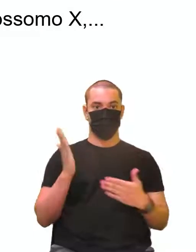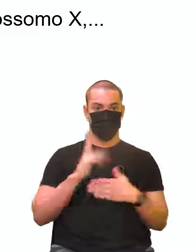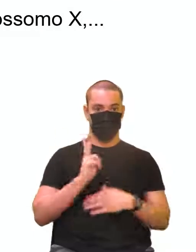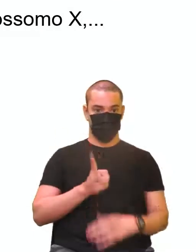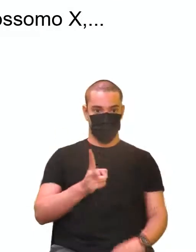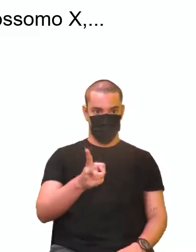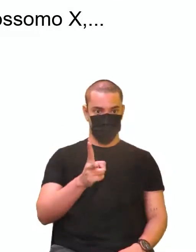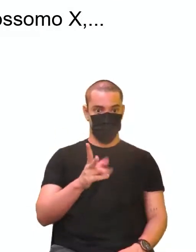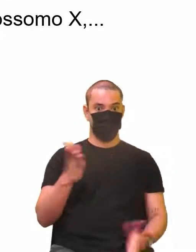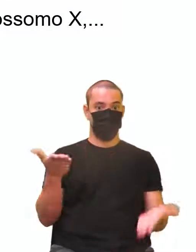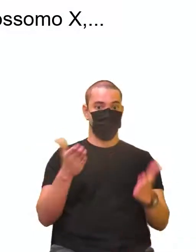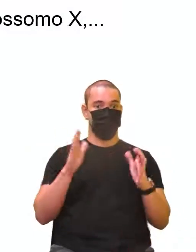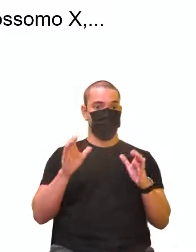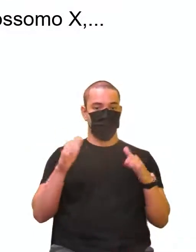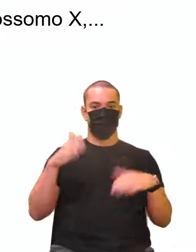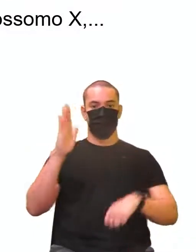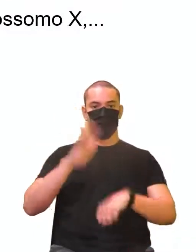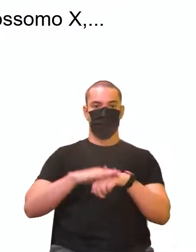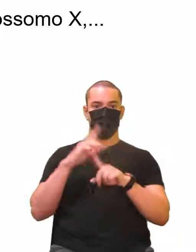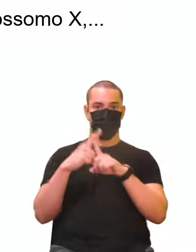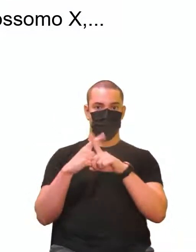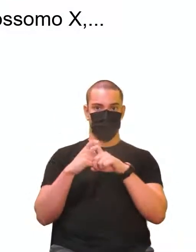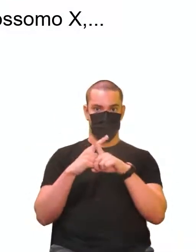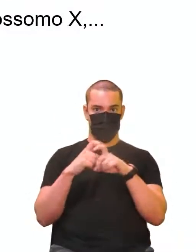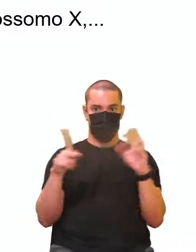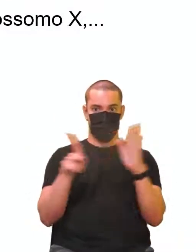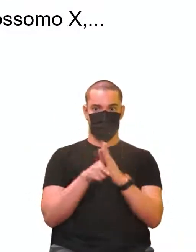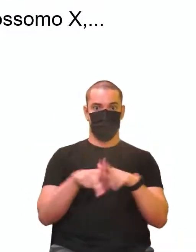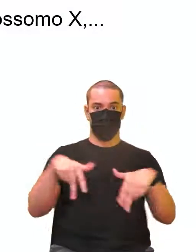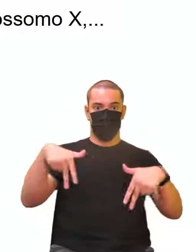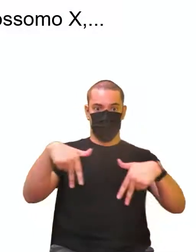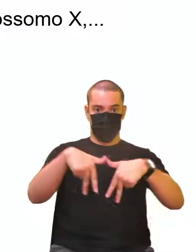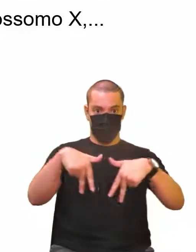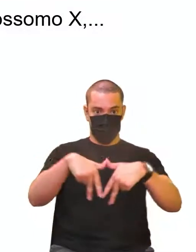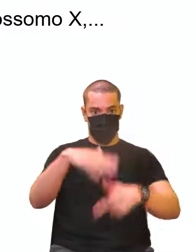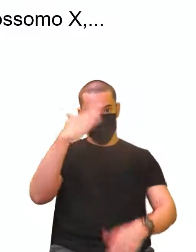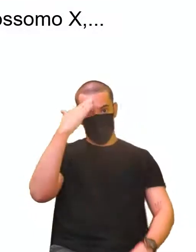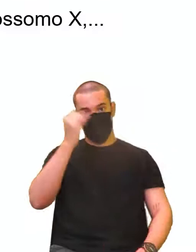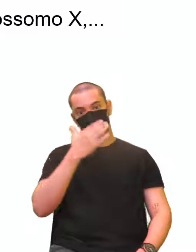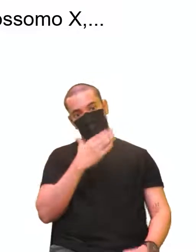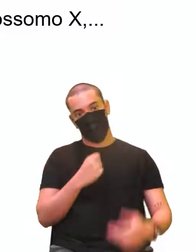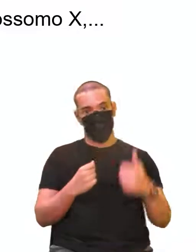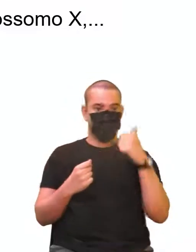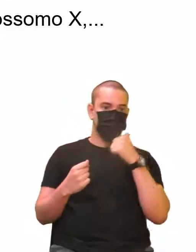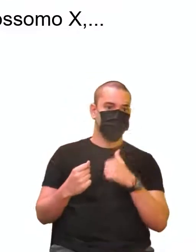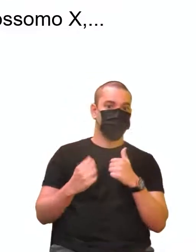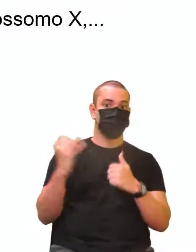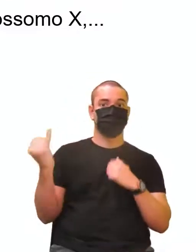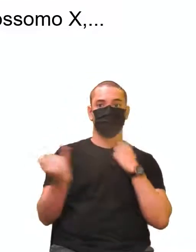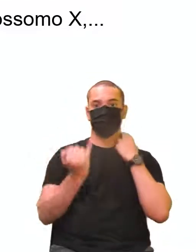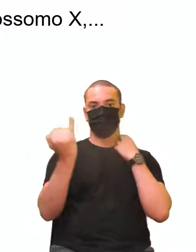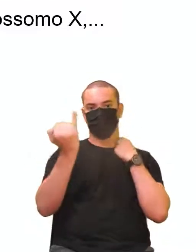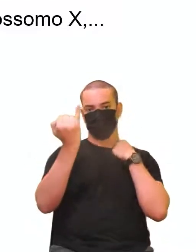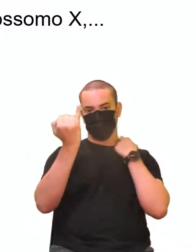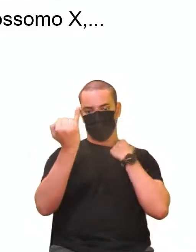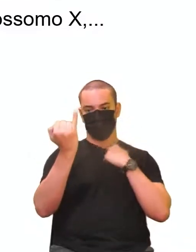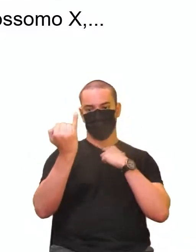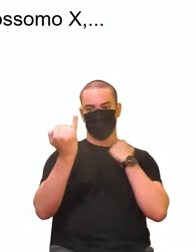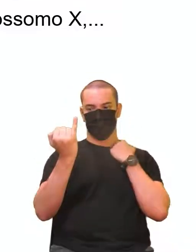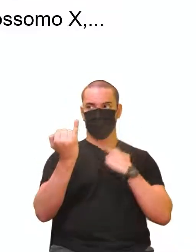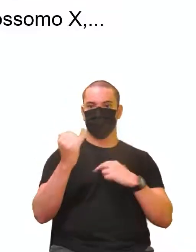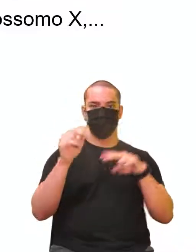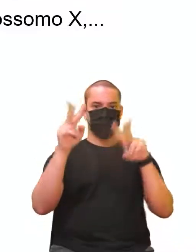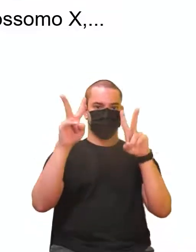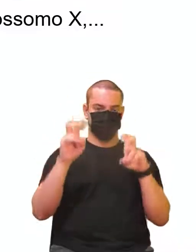aqui focando mesmo nos cromossomos sexuais, e aqui a gente vai lembrar de um ponto importante, tá?